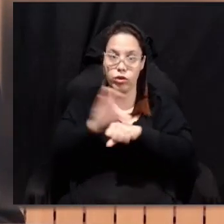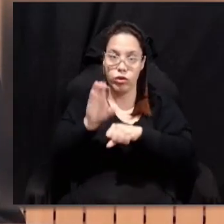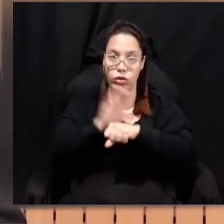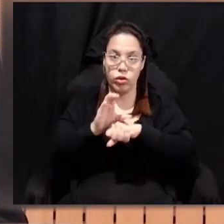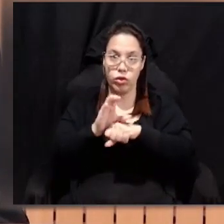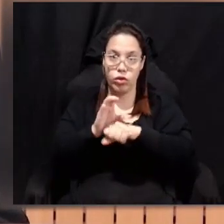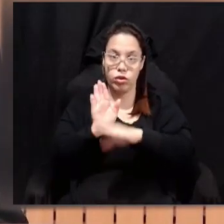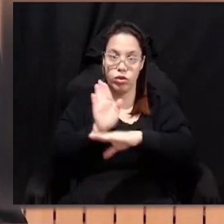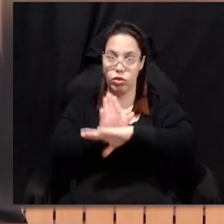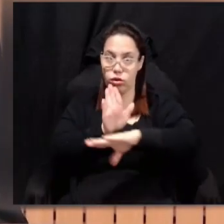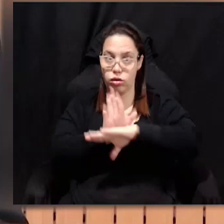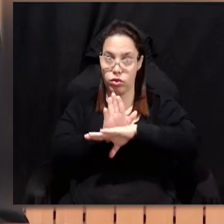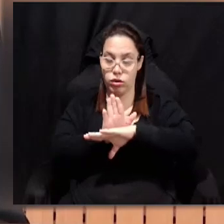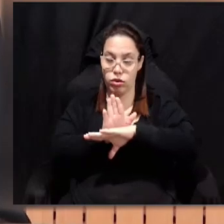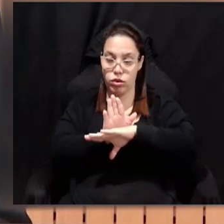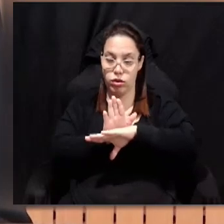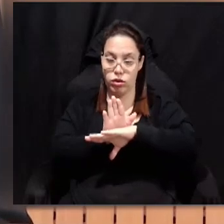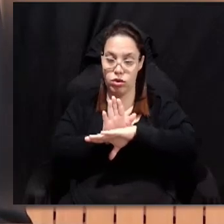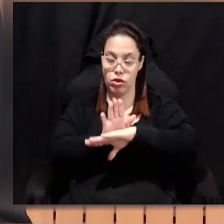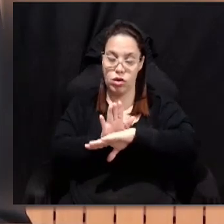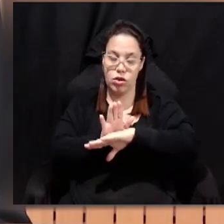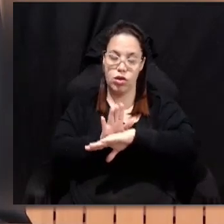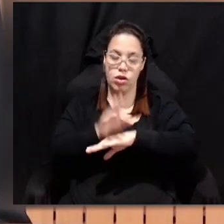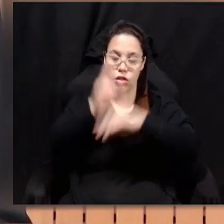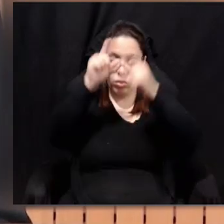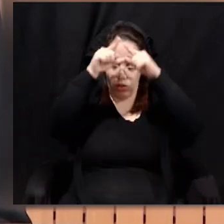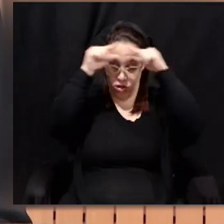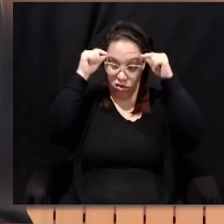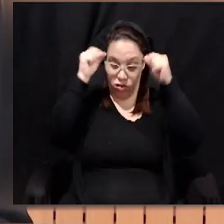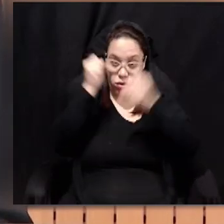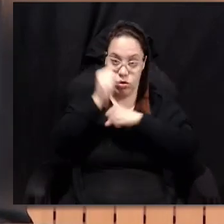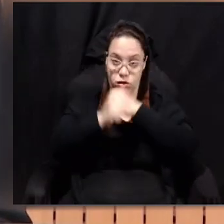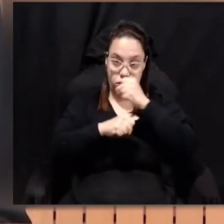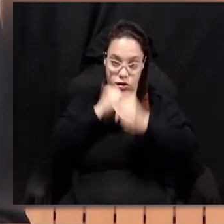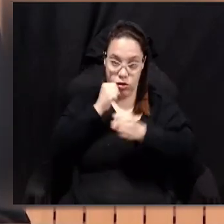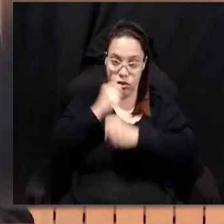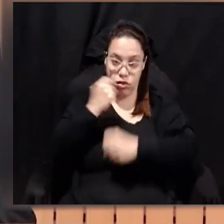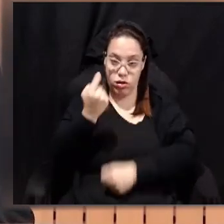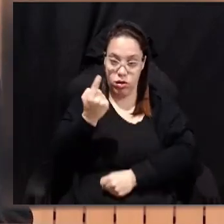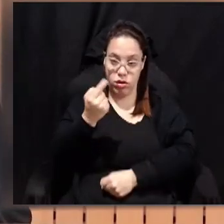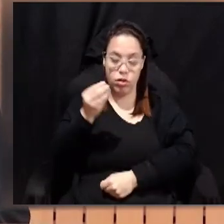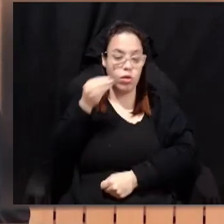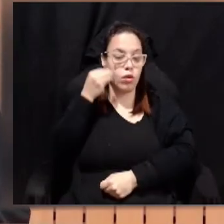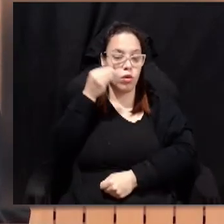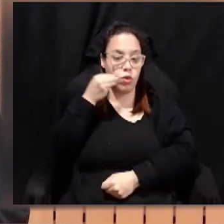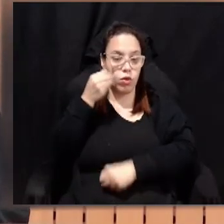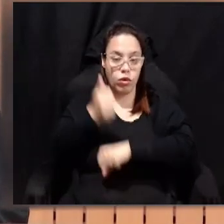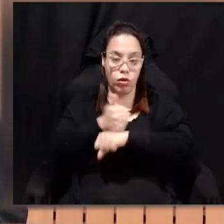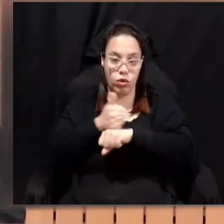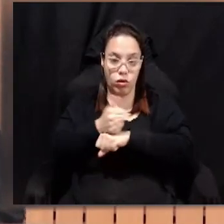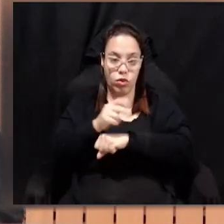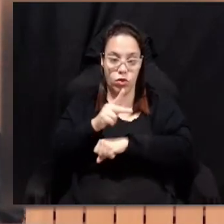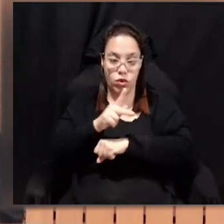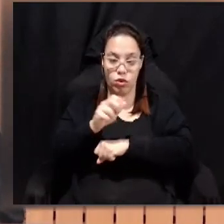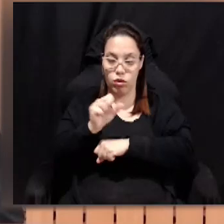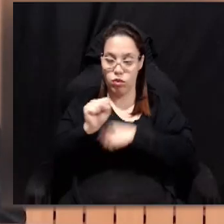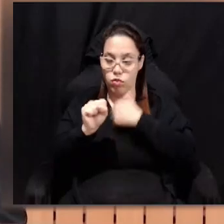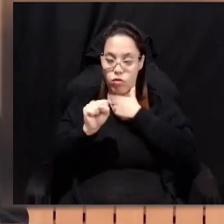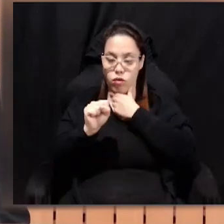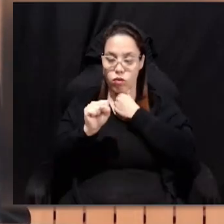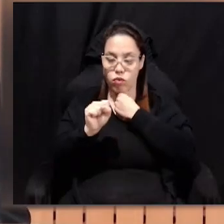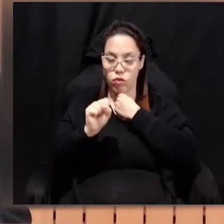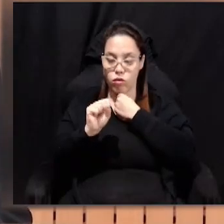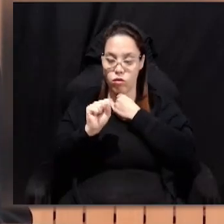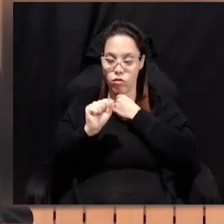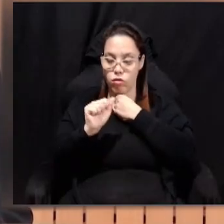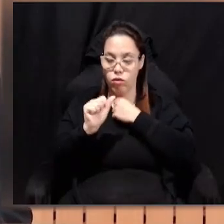de Assis e, no ano seguinte, teve sua primeira experiência profissional no pronto-socorro da Santa Casa de